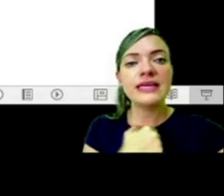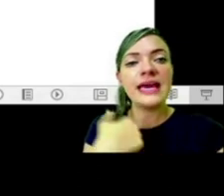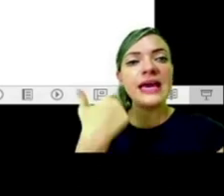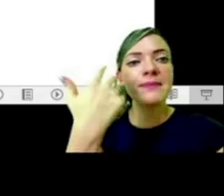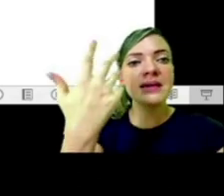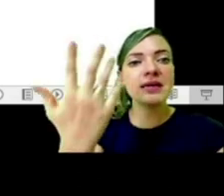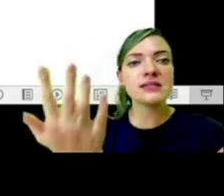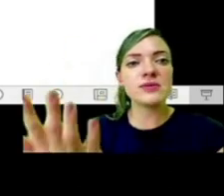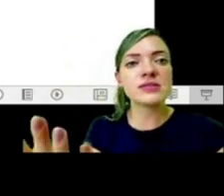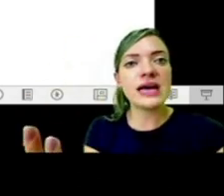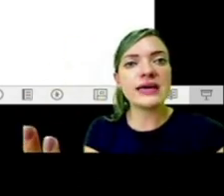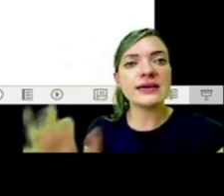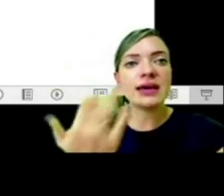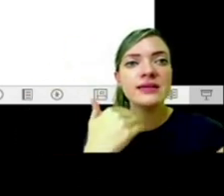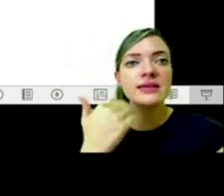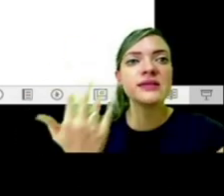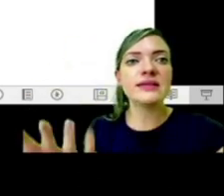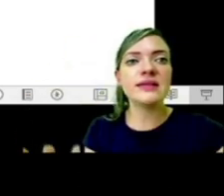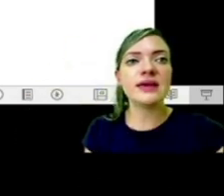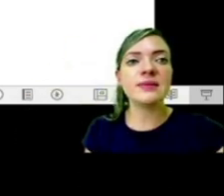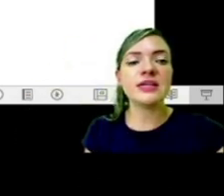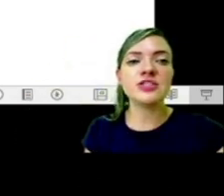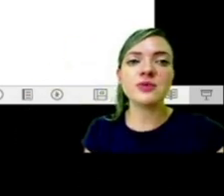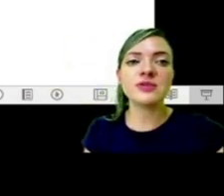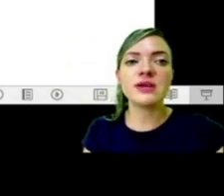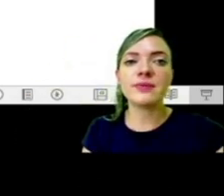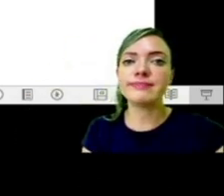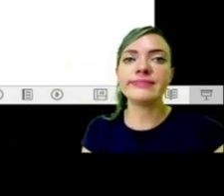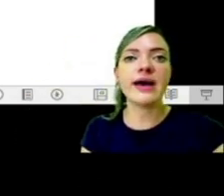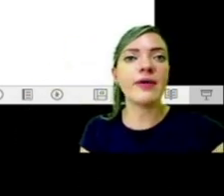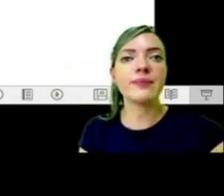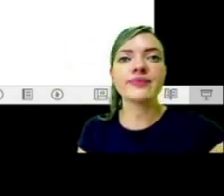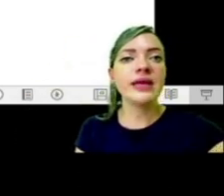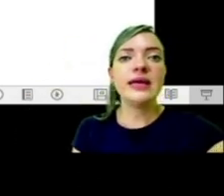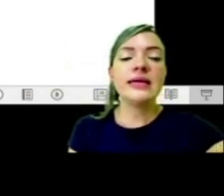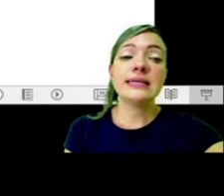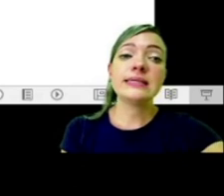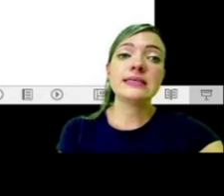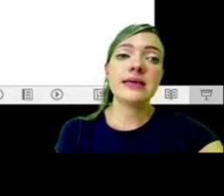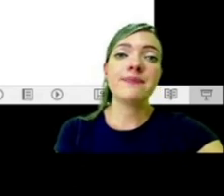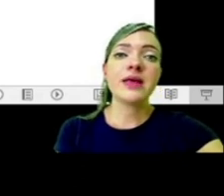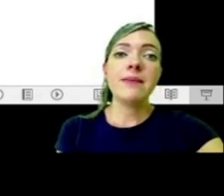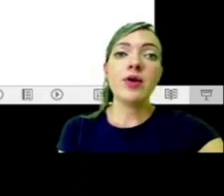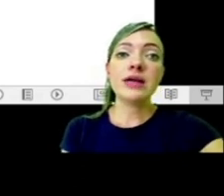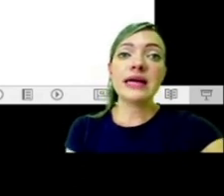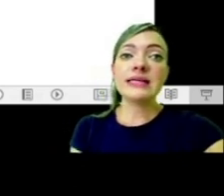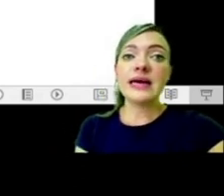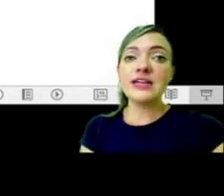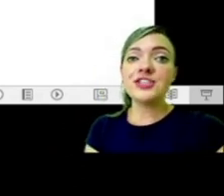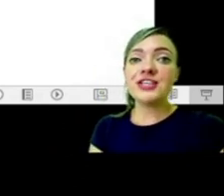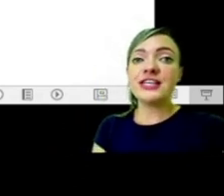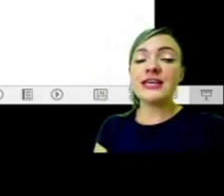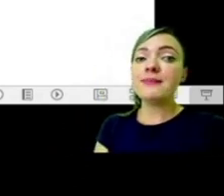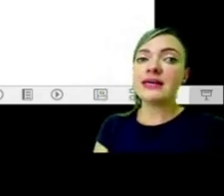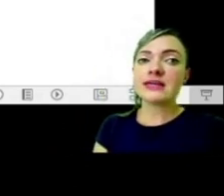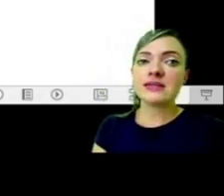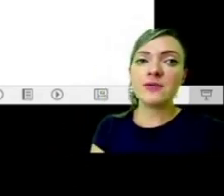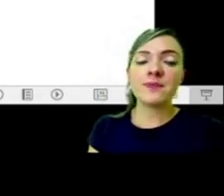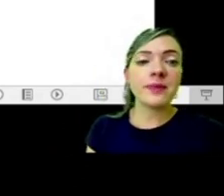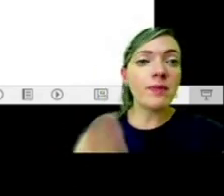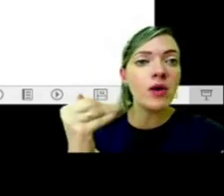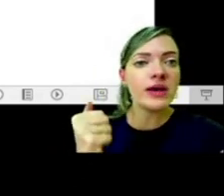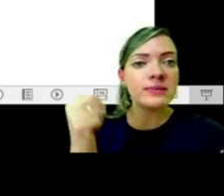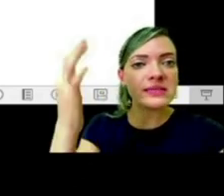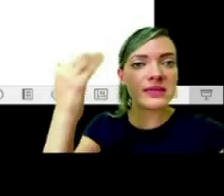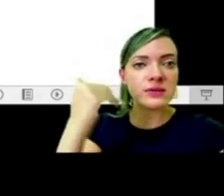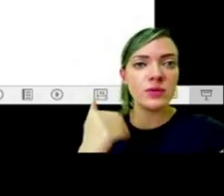região. E emigração, sai. Entra e sai determina a diminuição? Não. Letra C. Mortalidade e